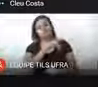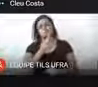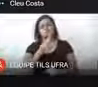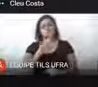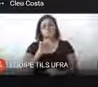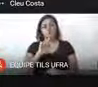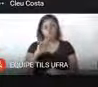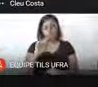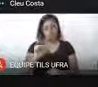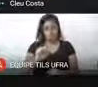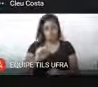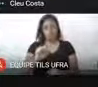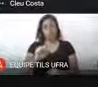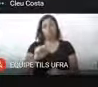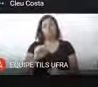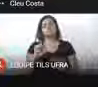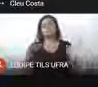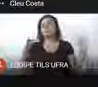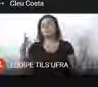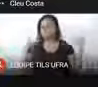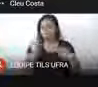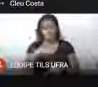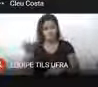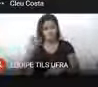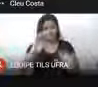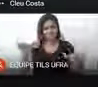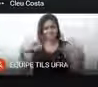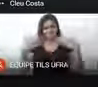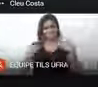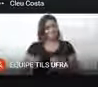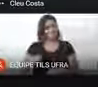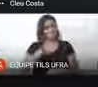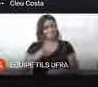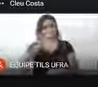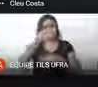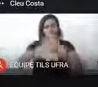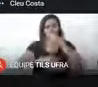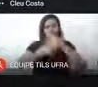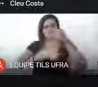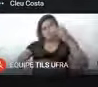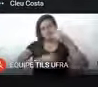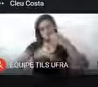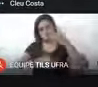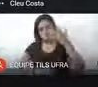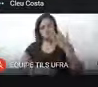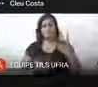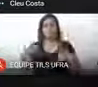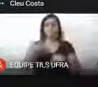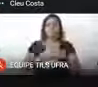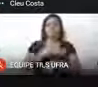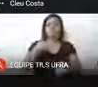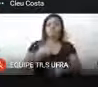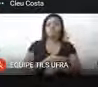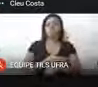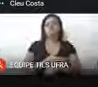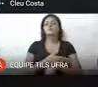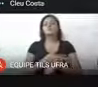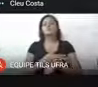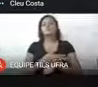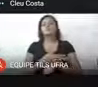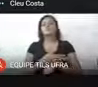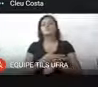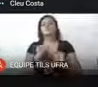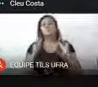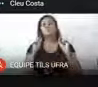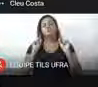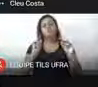estão presentes aqui no chat, né, comentando, participando, fazendo com que a dinâmica,